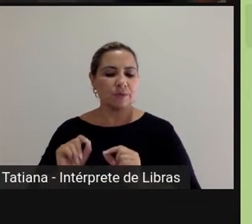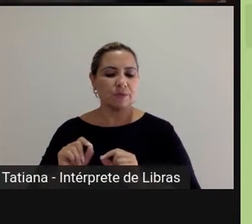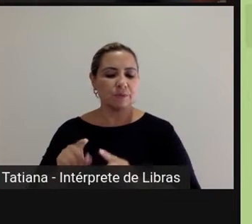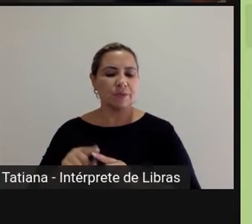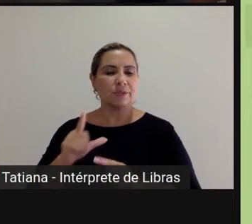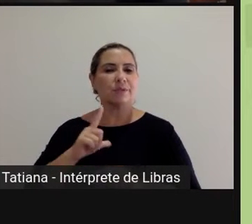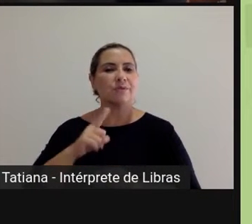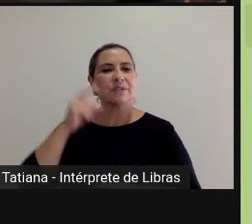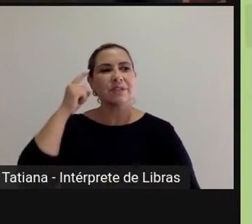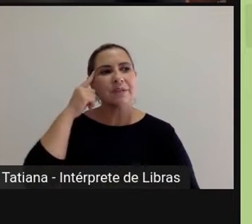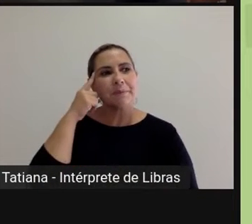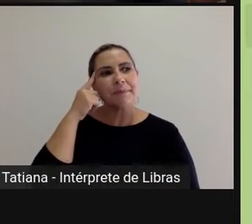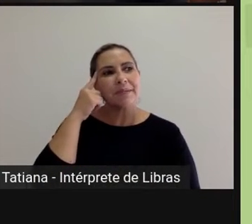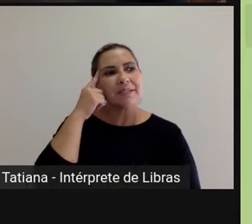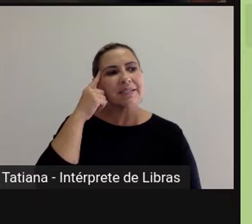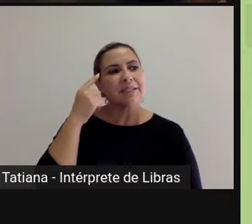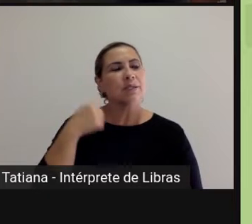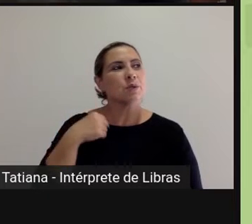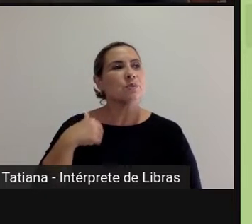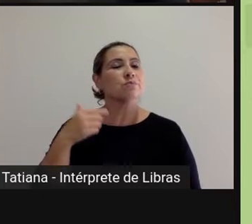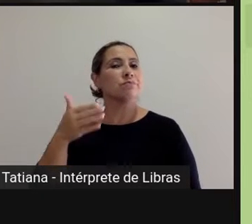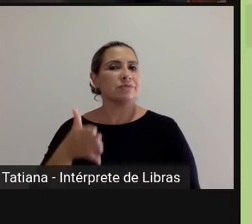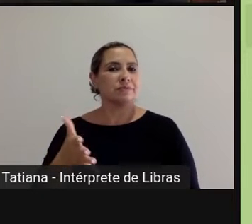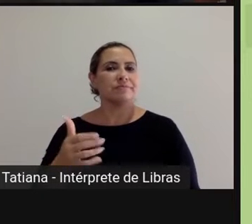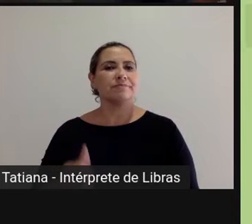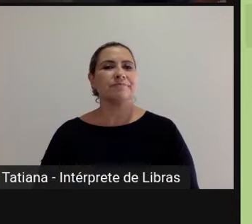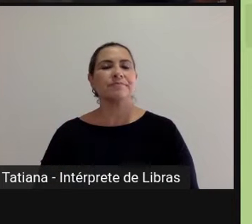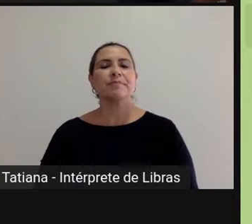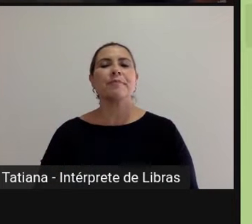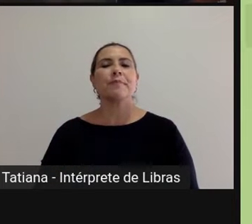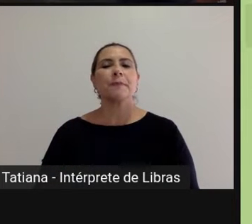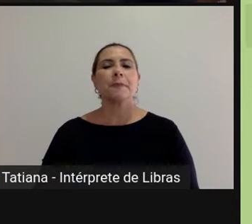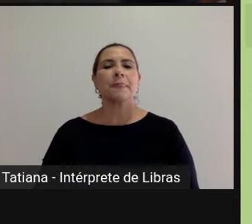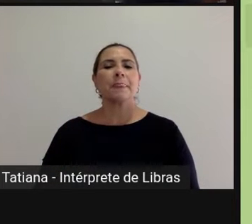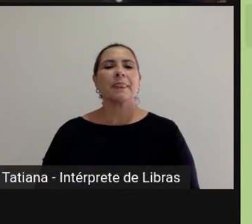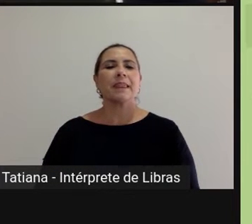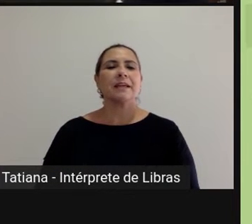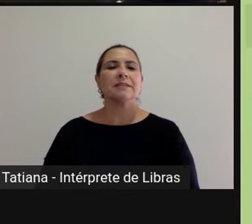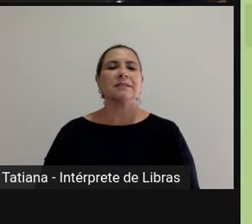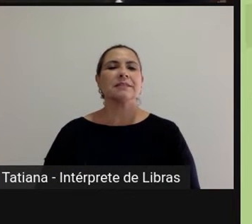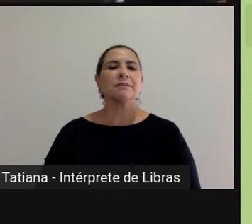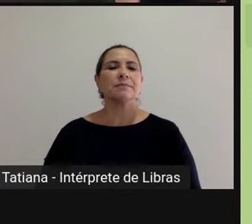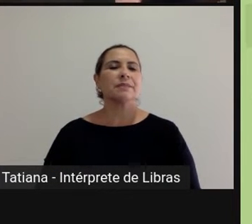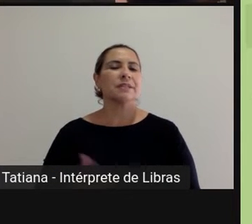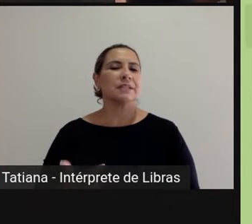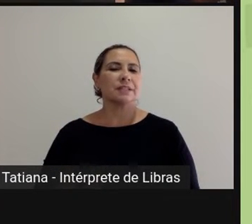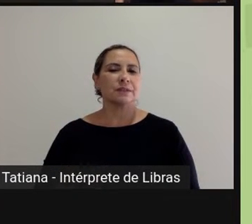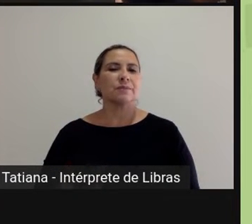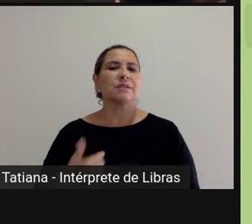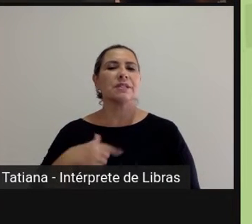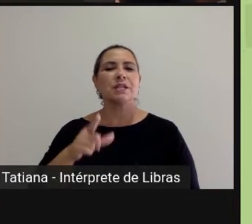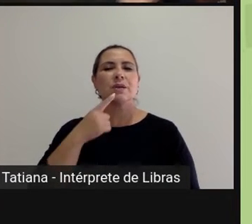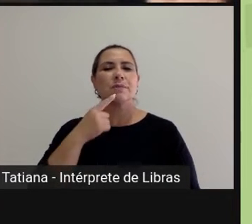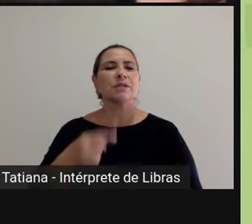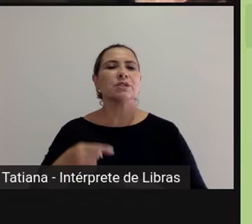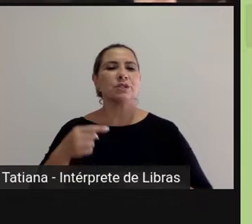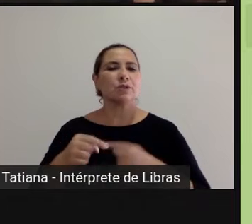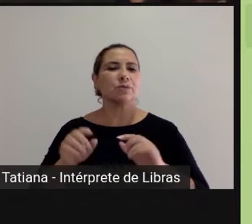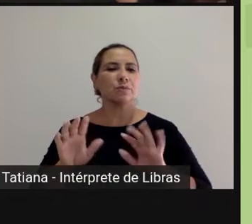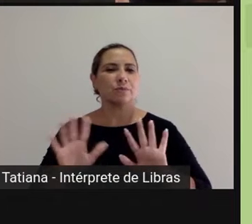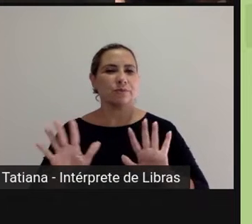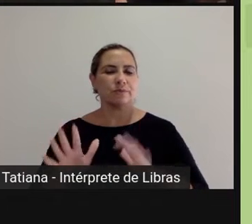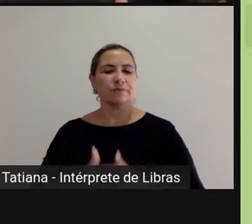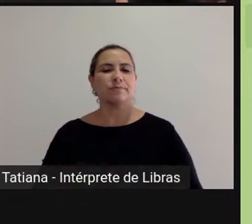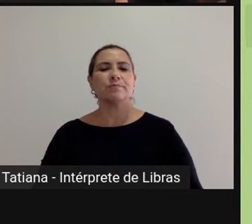e eu achar que Facebook, a timeline do Facebook é a internet, porque também não é. Mas essa é uma discussão que eu não vou entrar aqui,